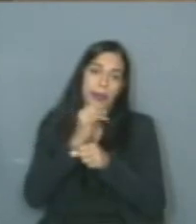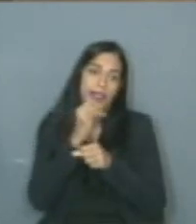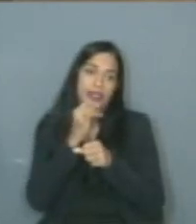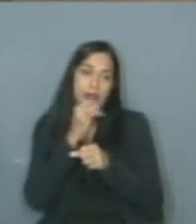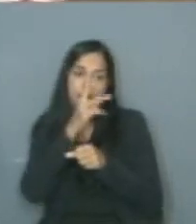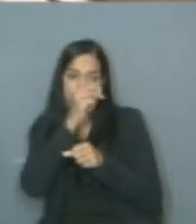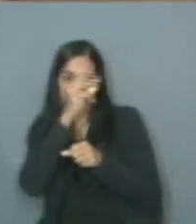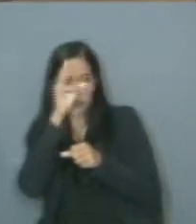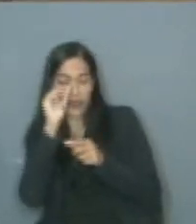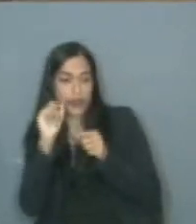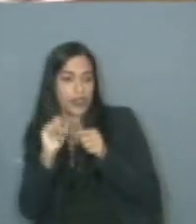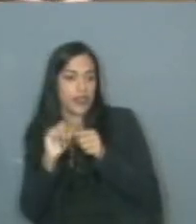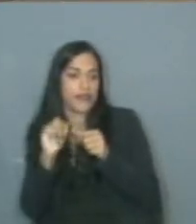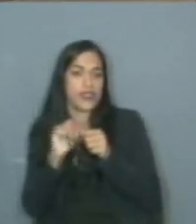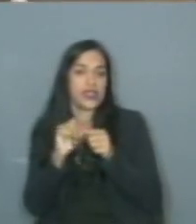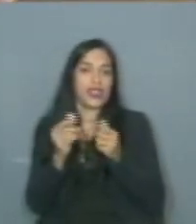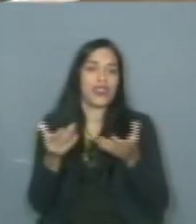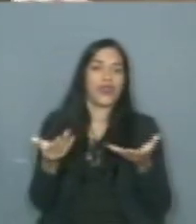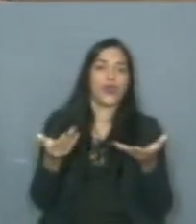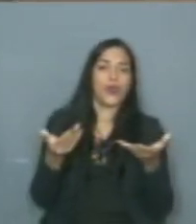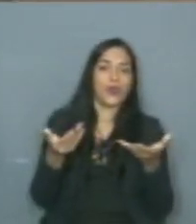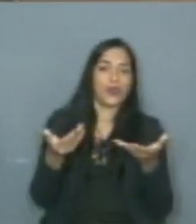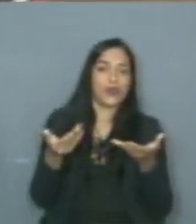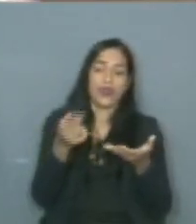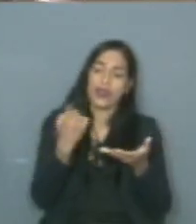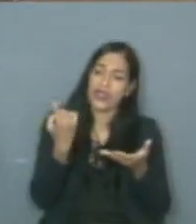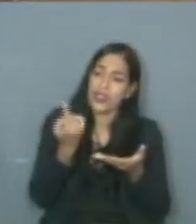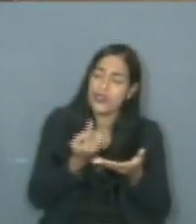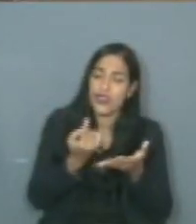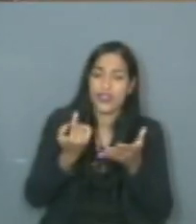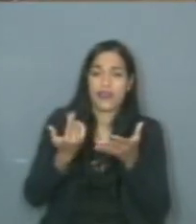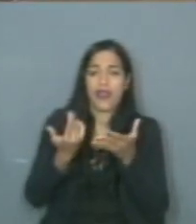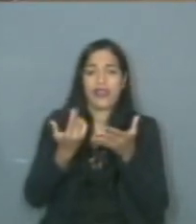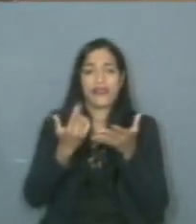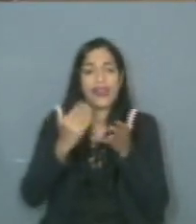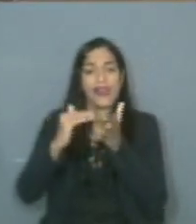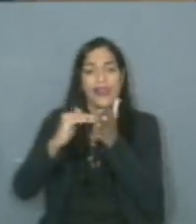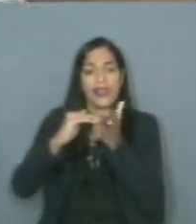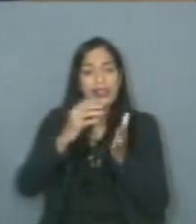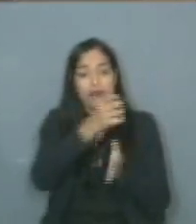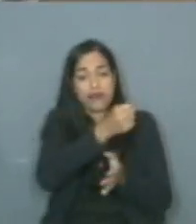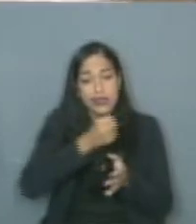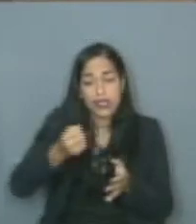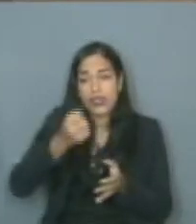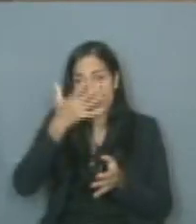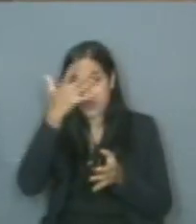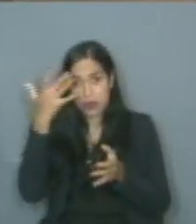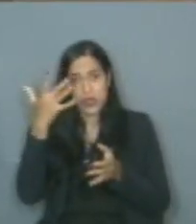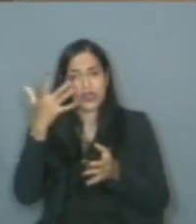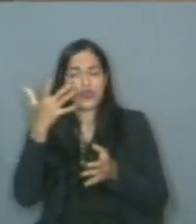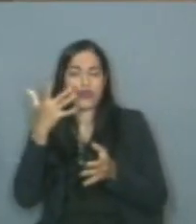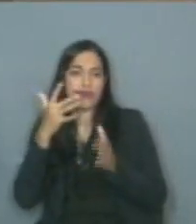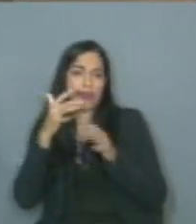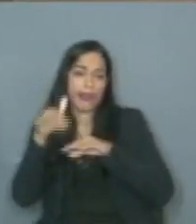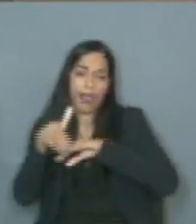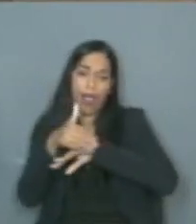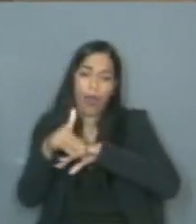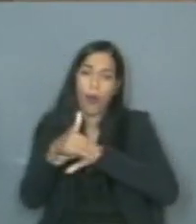fazendo. É assim que a gente vai modelando e tirando as pessoas da rua, quando não, caso de